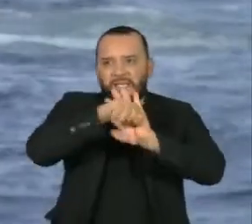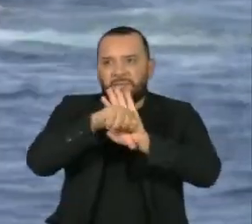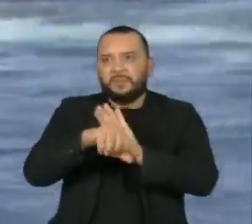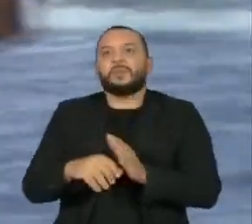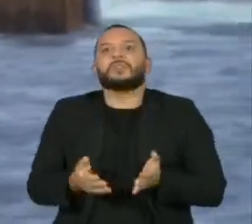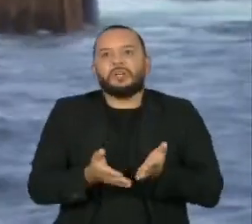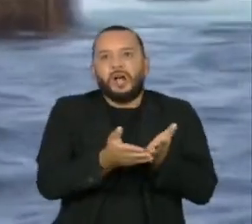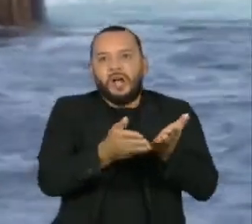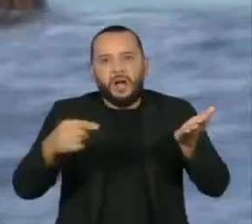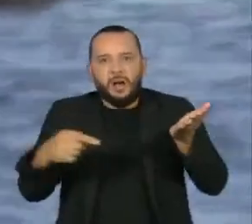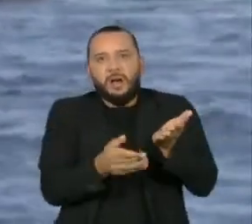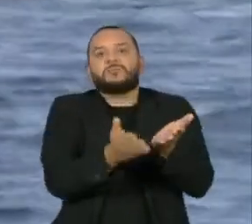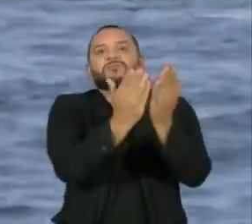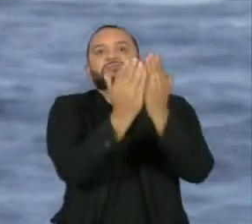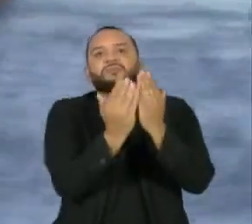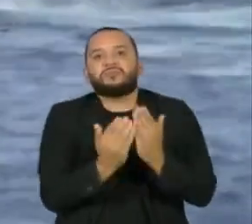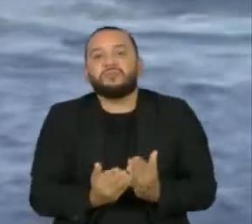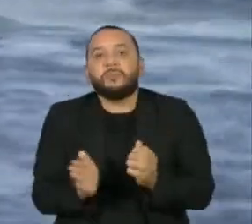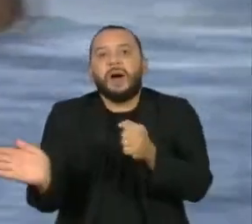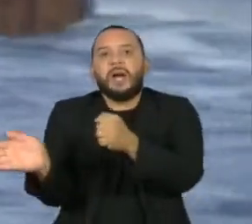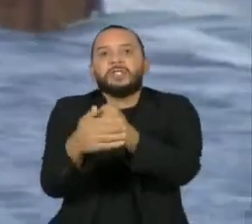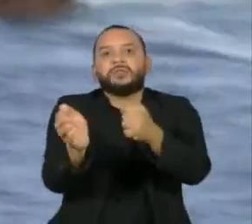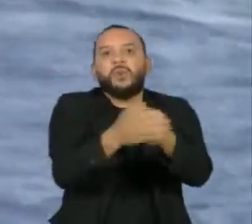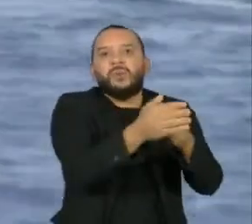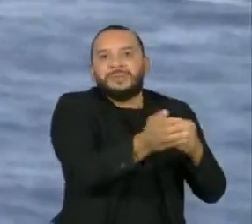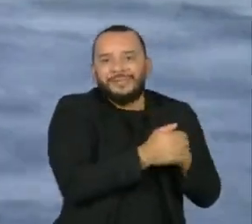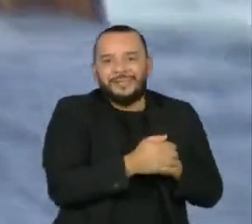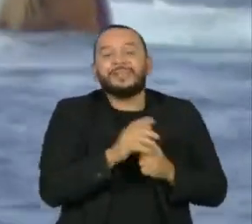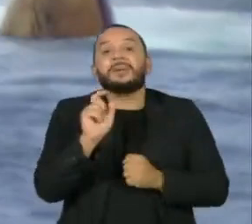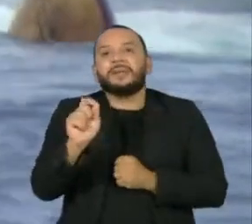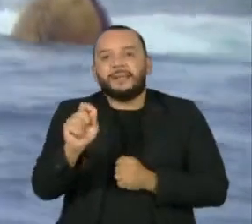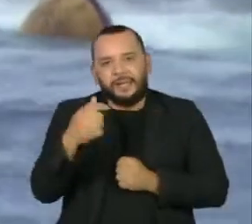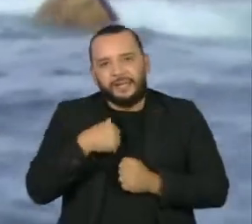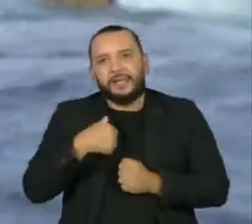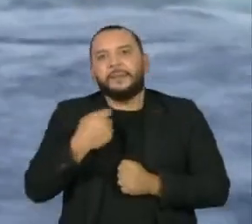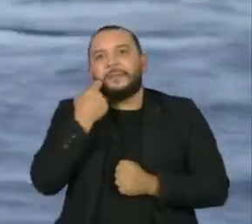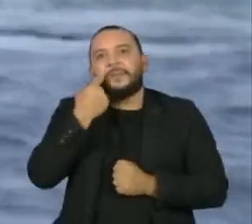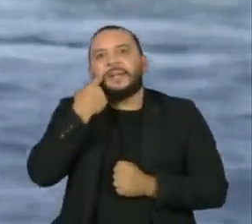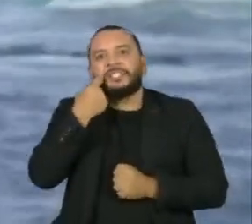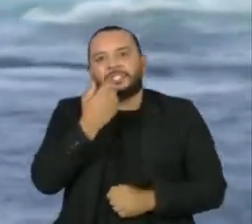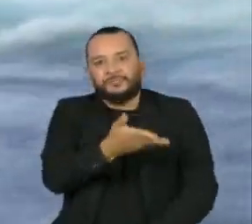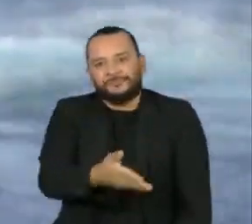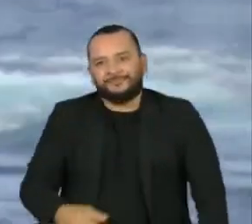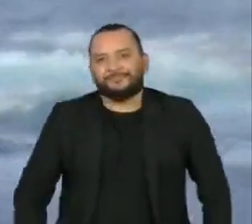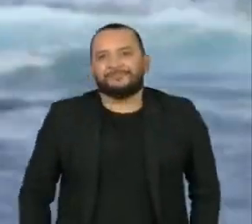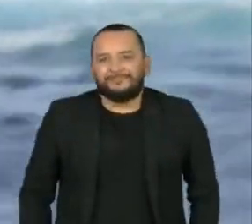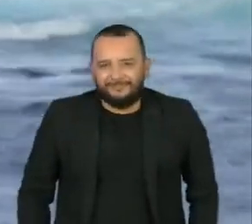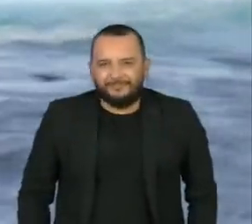afundaram o navio para esconder a carga de peixes capturados em locais proibidos.